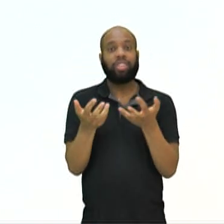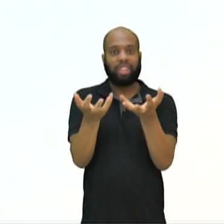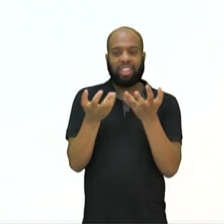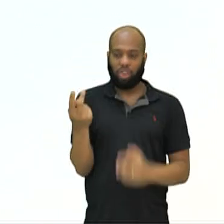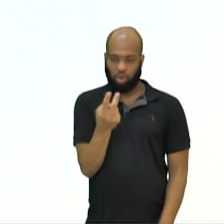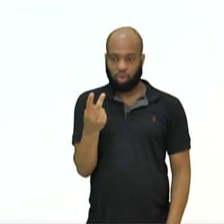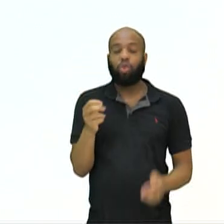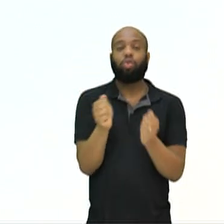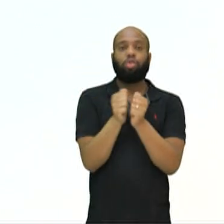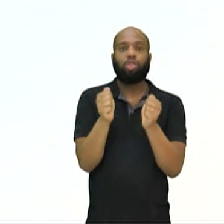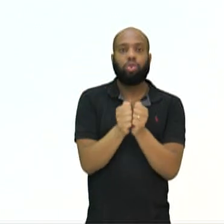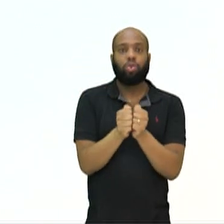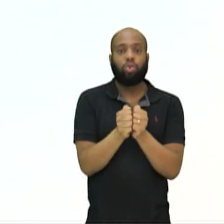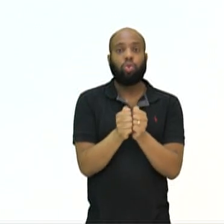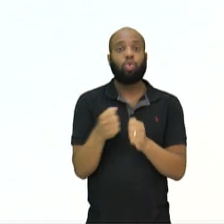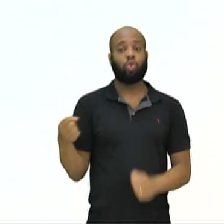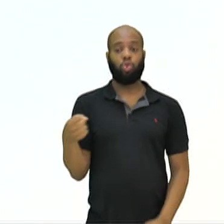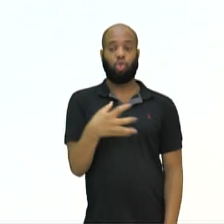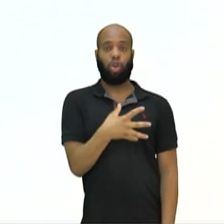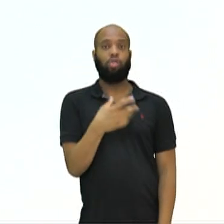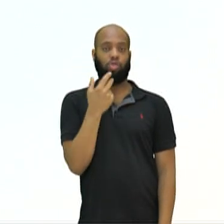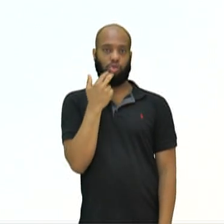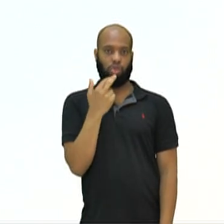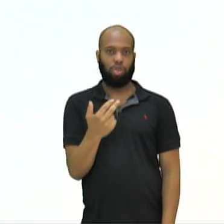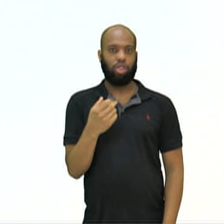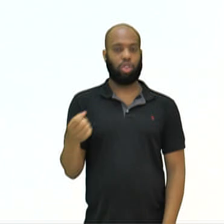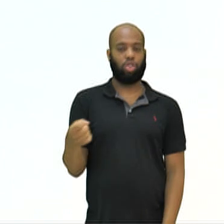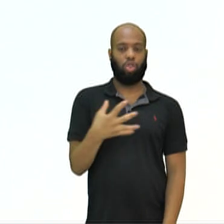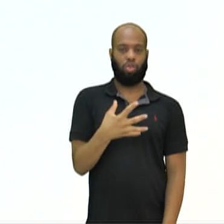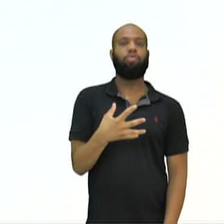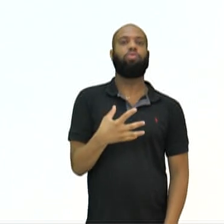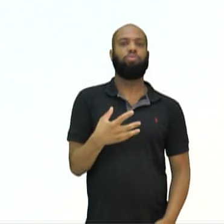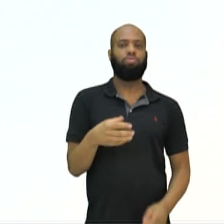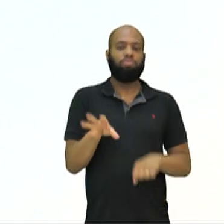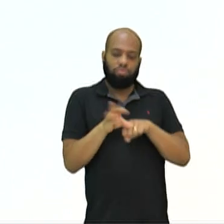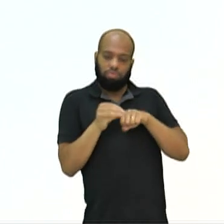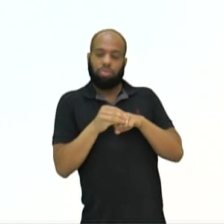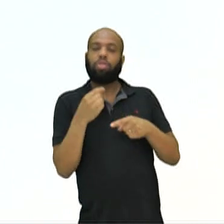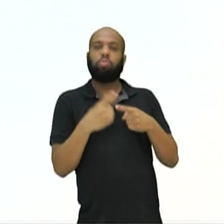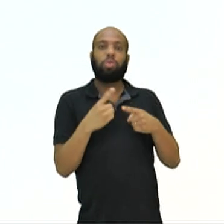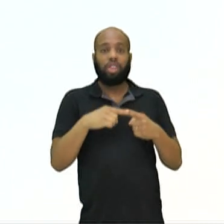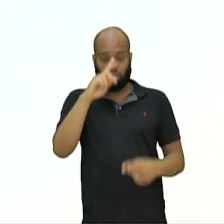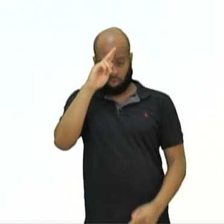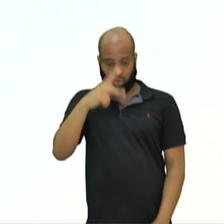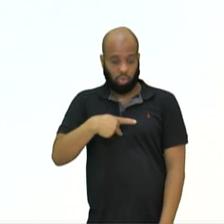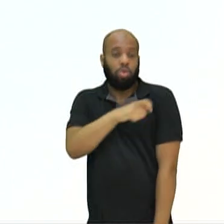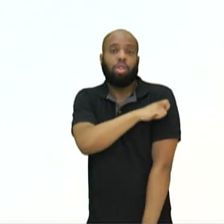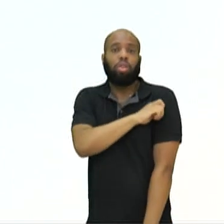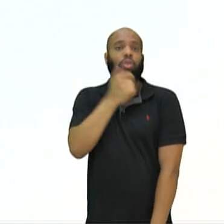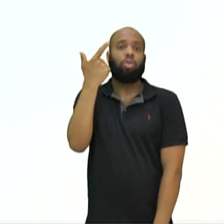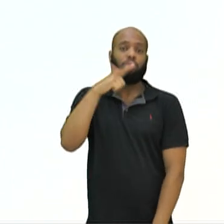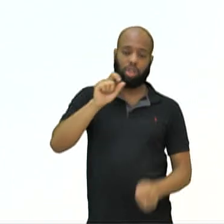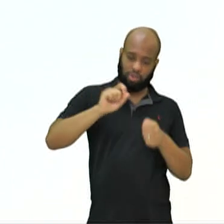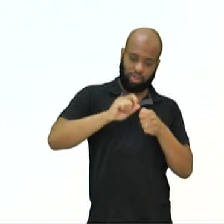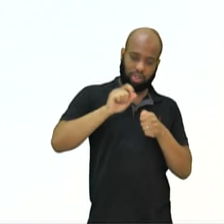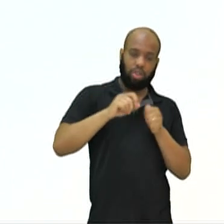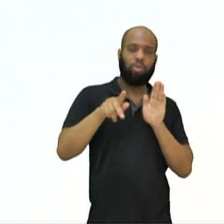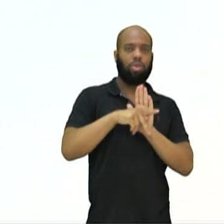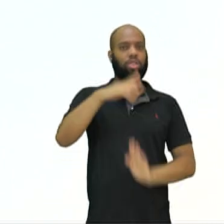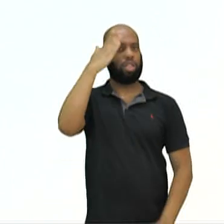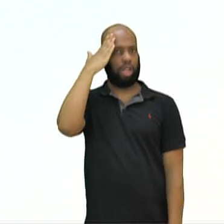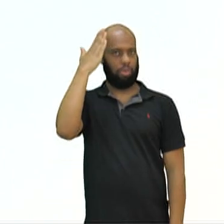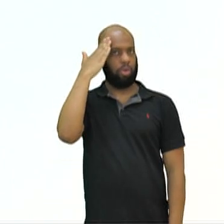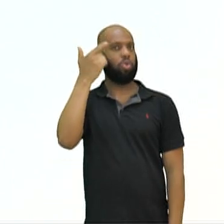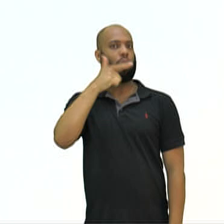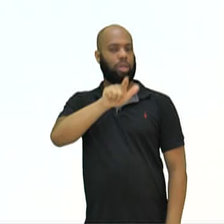para que o aluno vivencie situações e atividades interativas nas quais ele próprio vai construir os saberes,